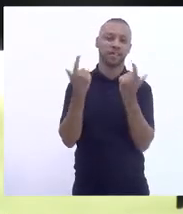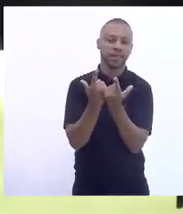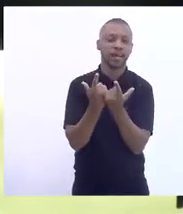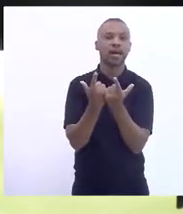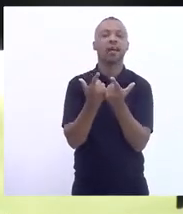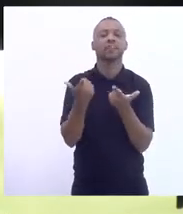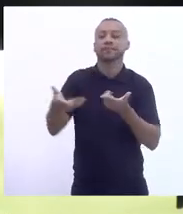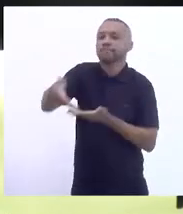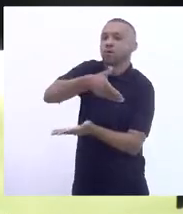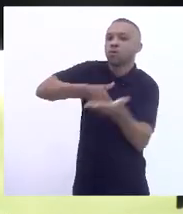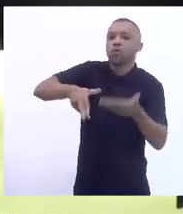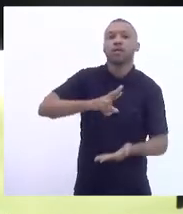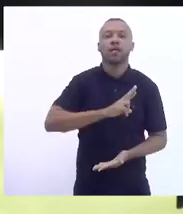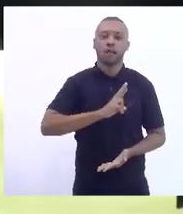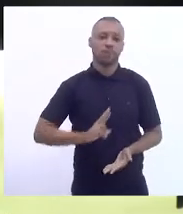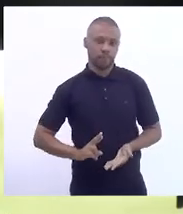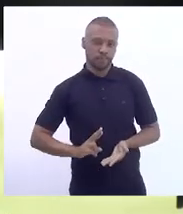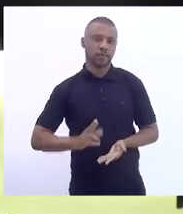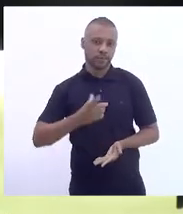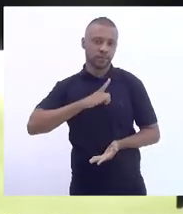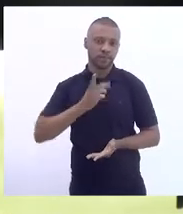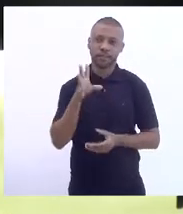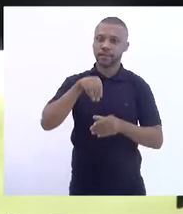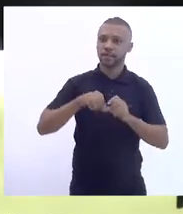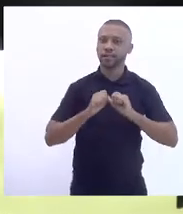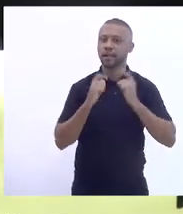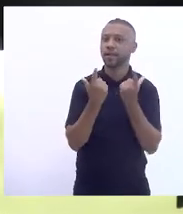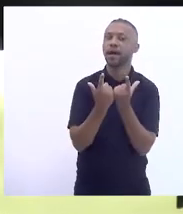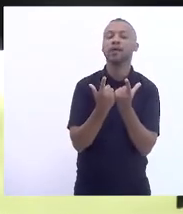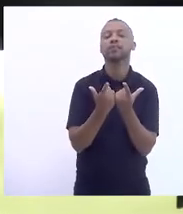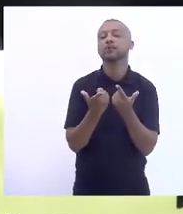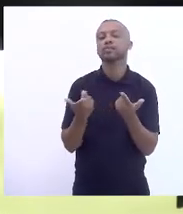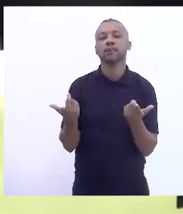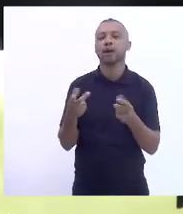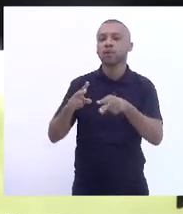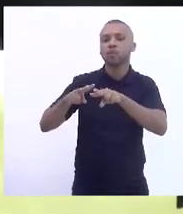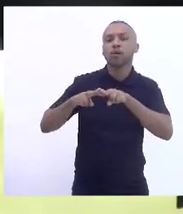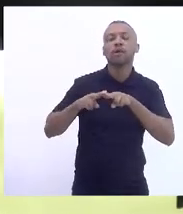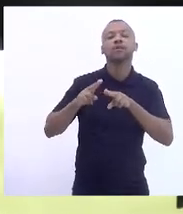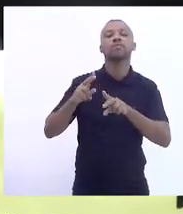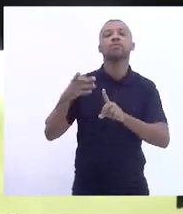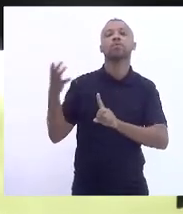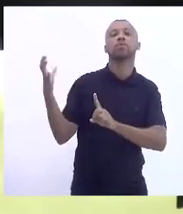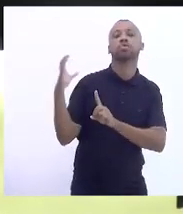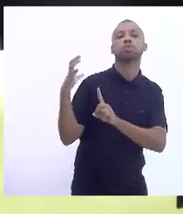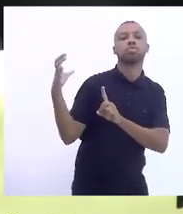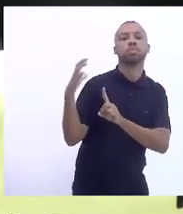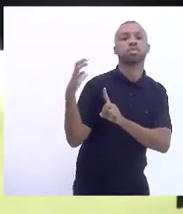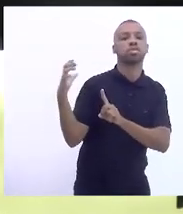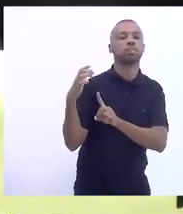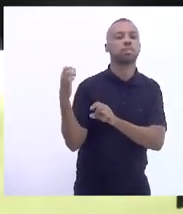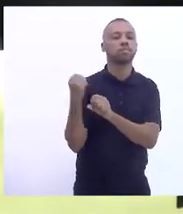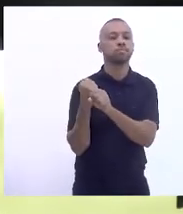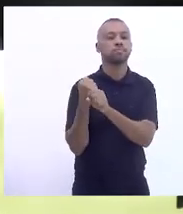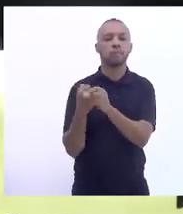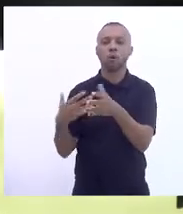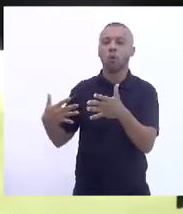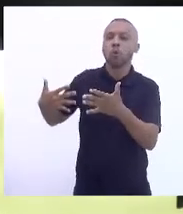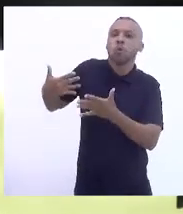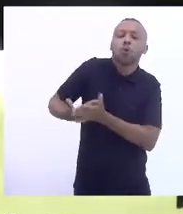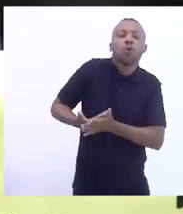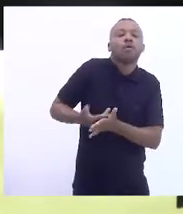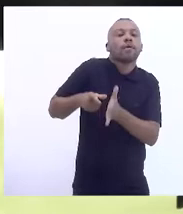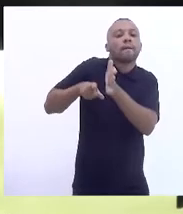Republicano dessa casa o devido aos impactos os últimos números